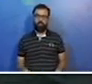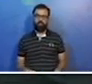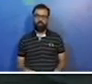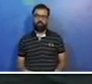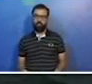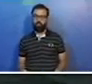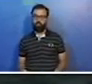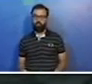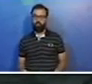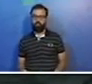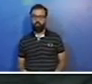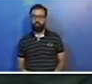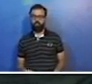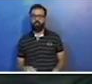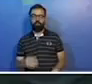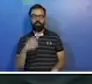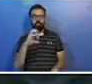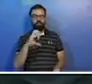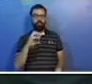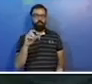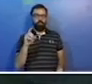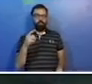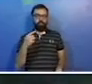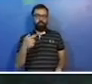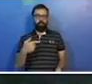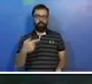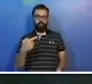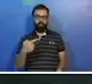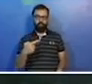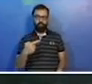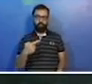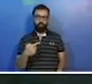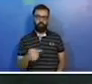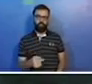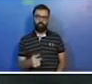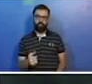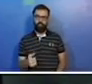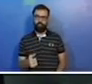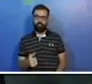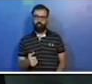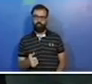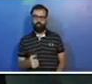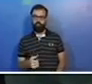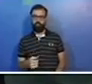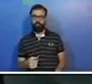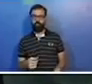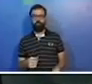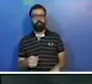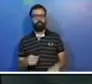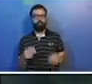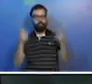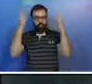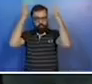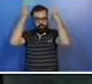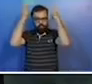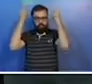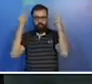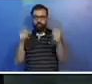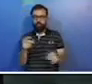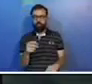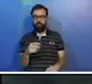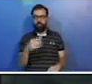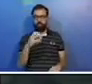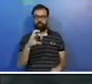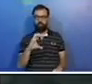Consumidor primário começava lá pelo coelho. Quem se alimentava do coelho